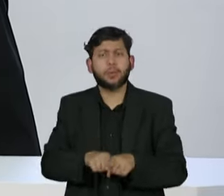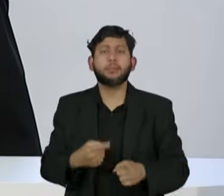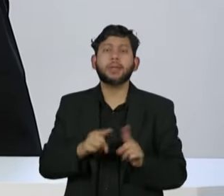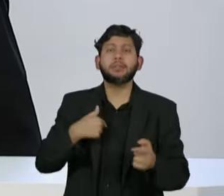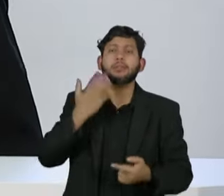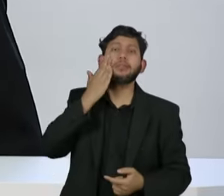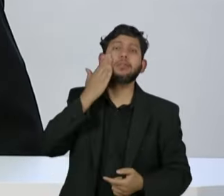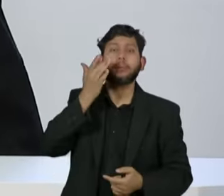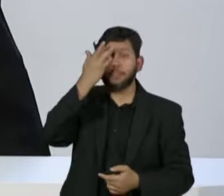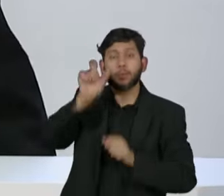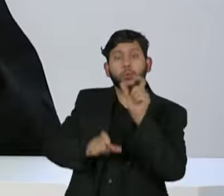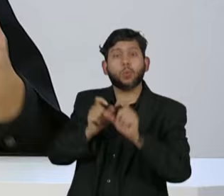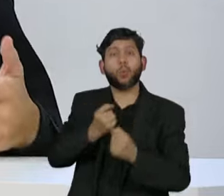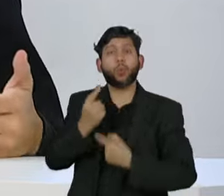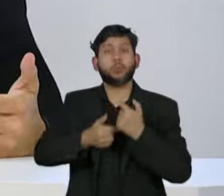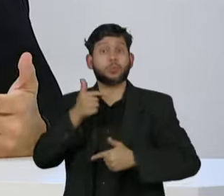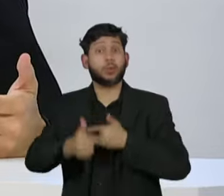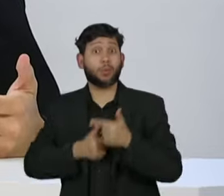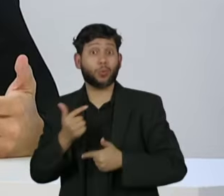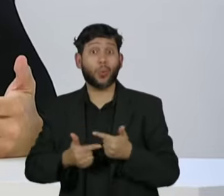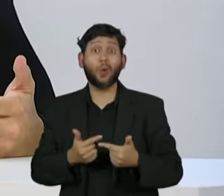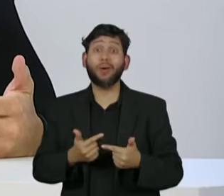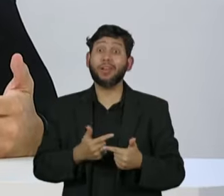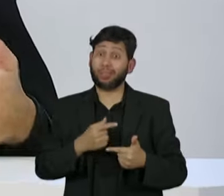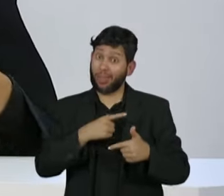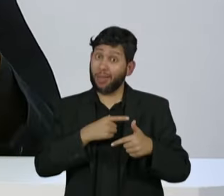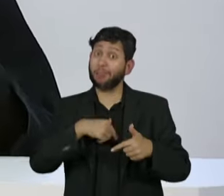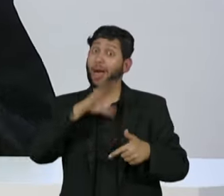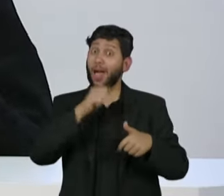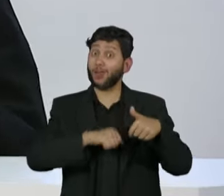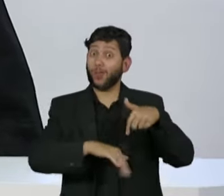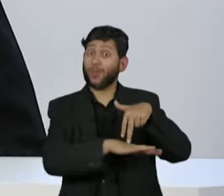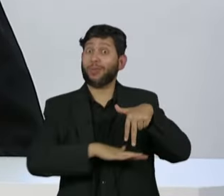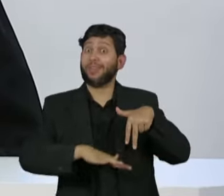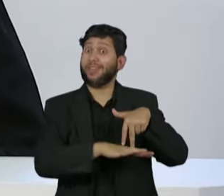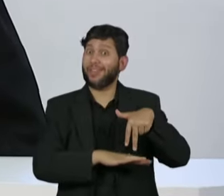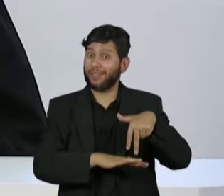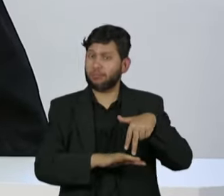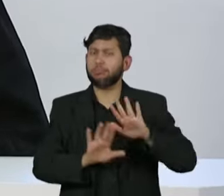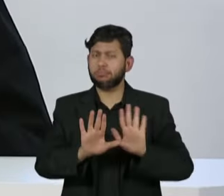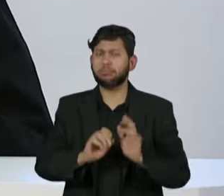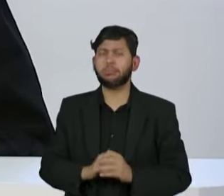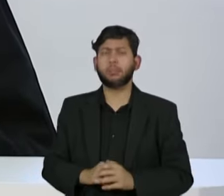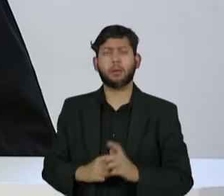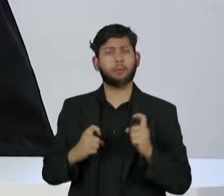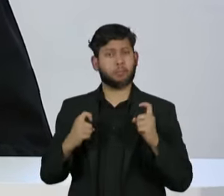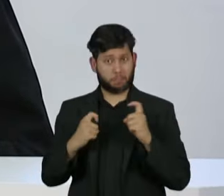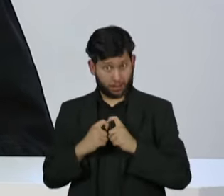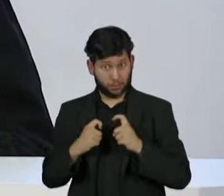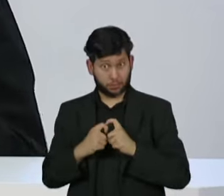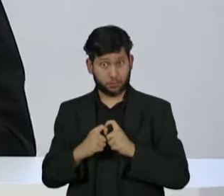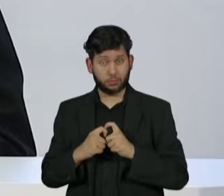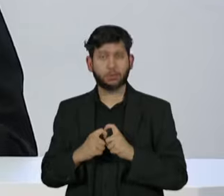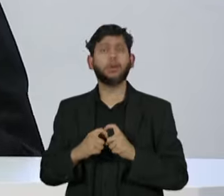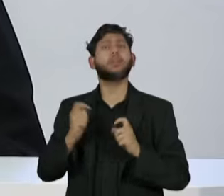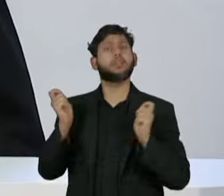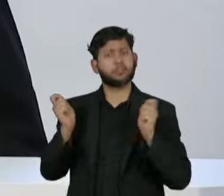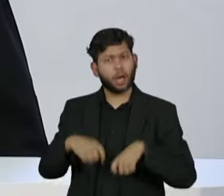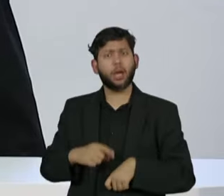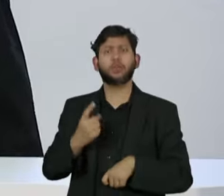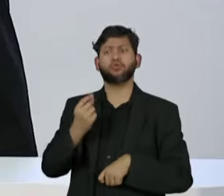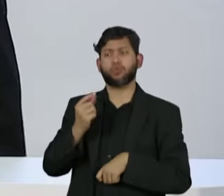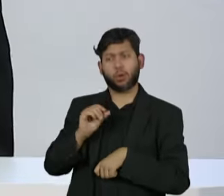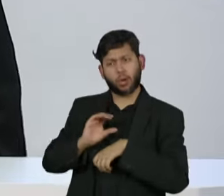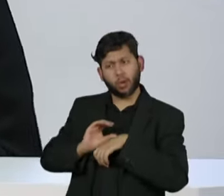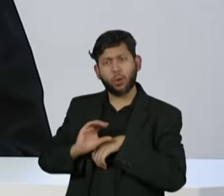algumas classes de trabalhadores elas ficam um pouco mais vulneráveis do que outras né então um médico provavelmente teria velha para poder